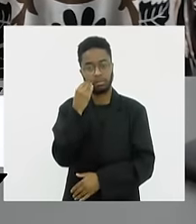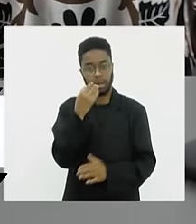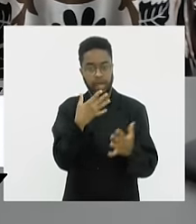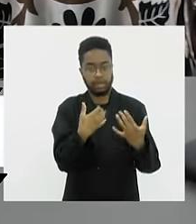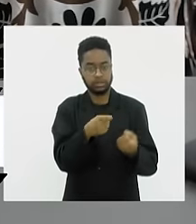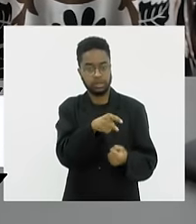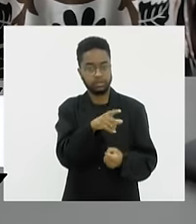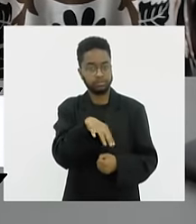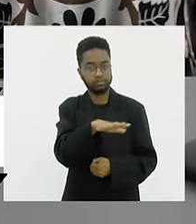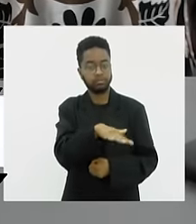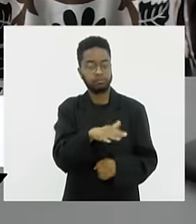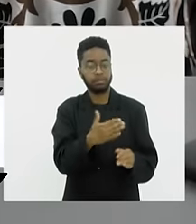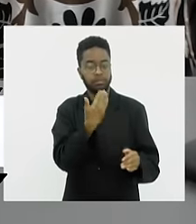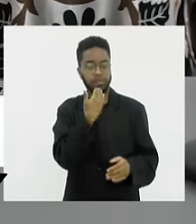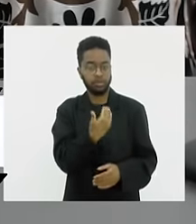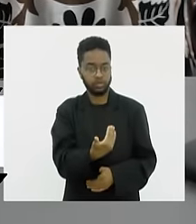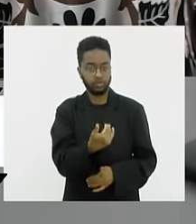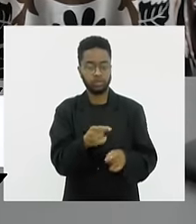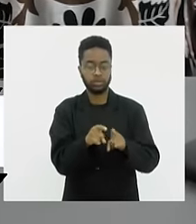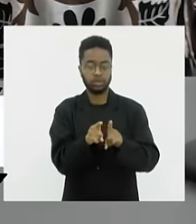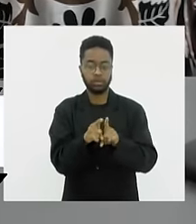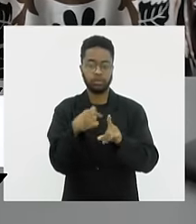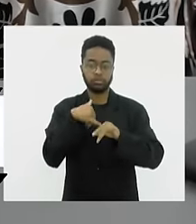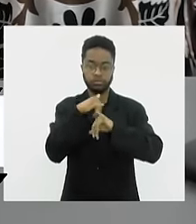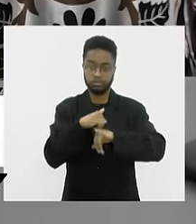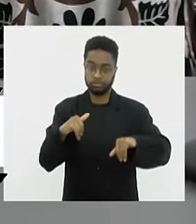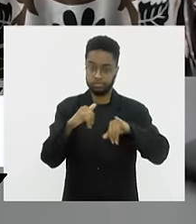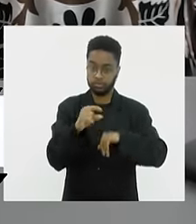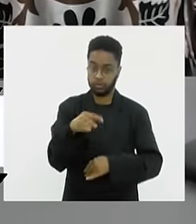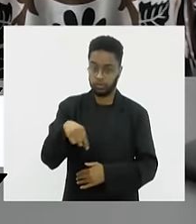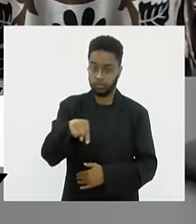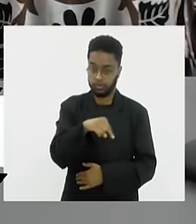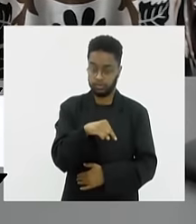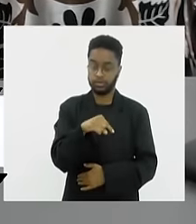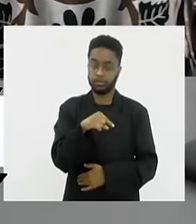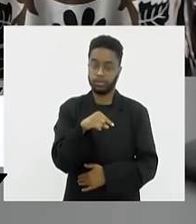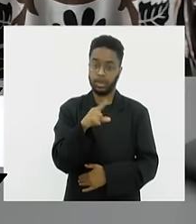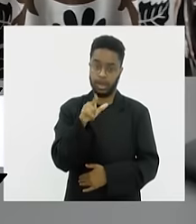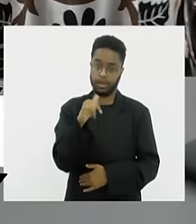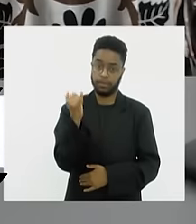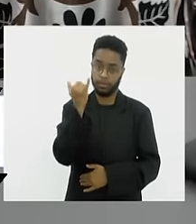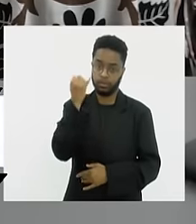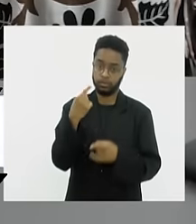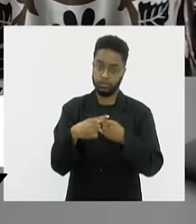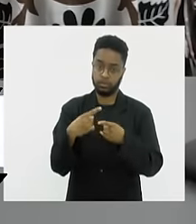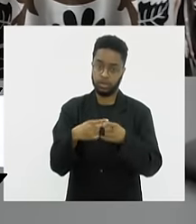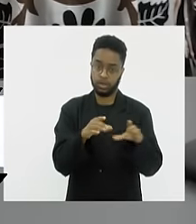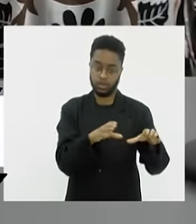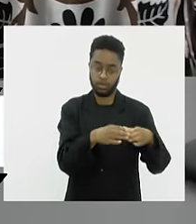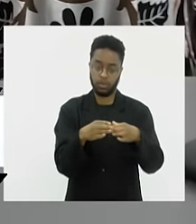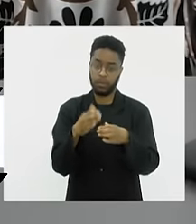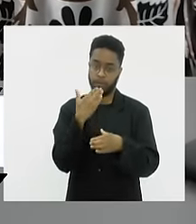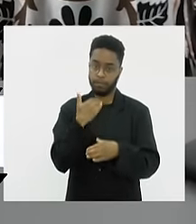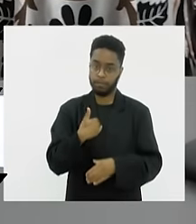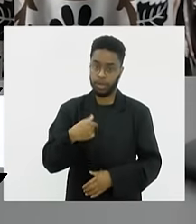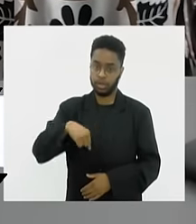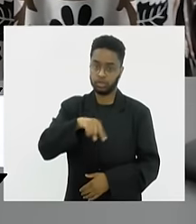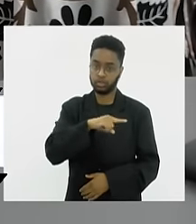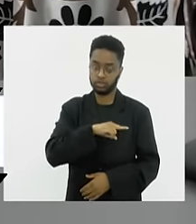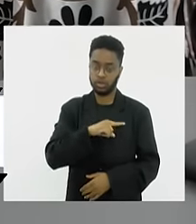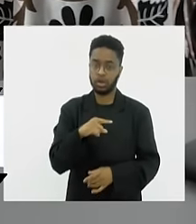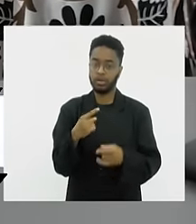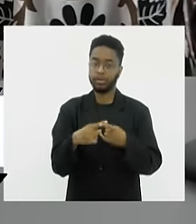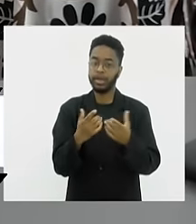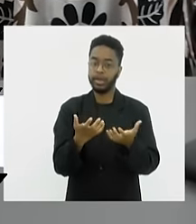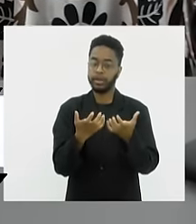dos permissionários. E lanço aqui para os senhores, que é um pleito muito importante que os permissionários pedem para a gente, eles